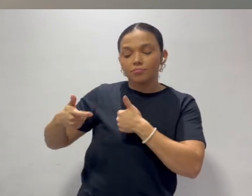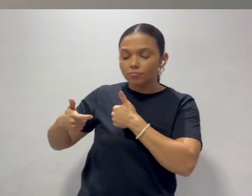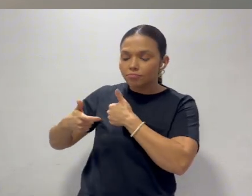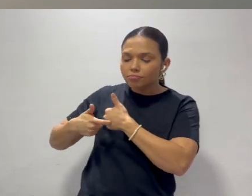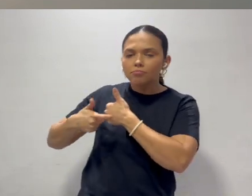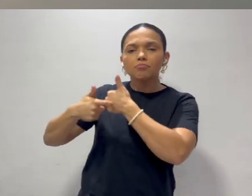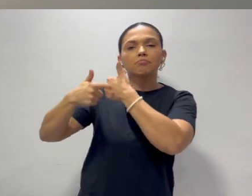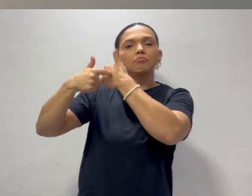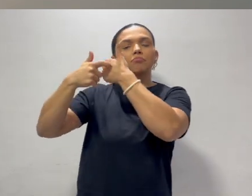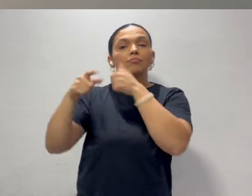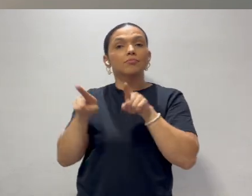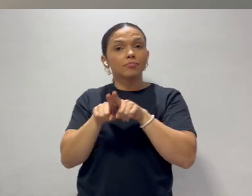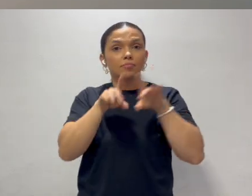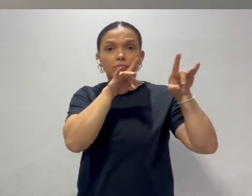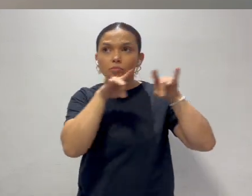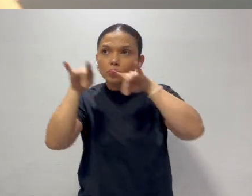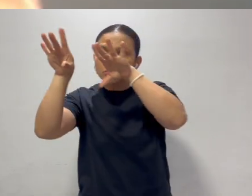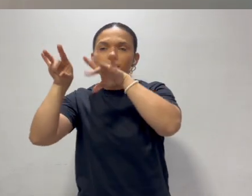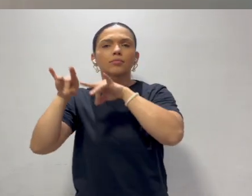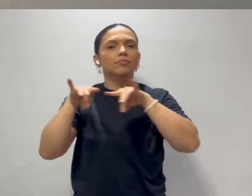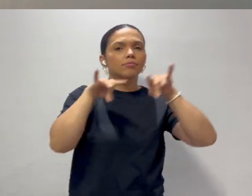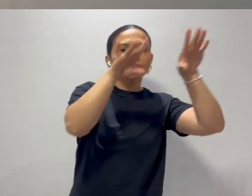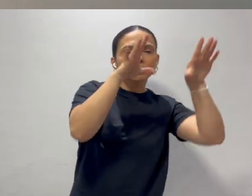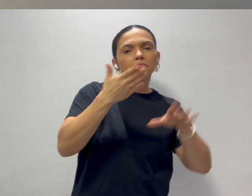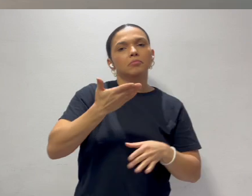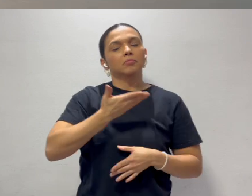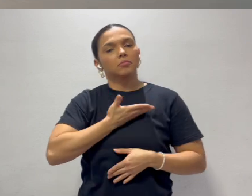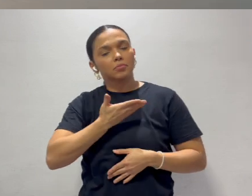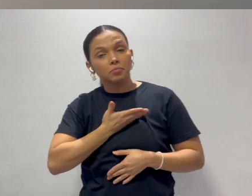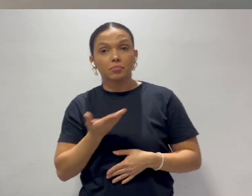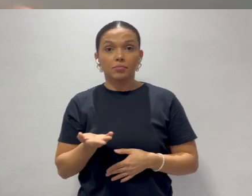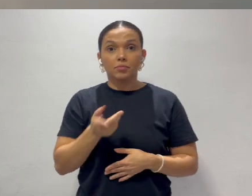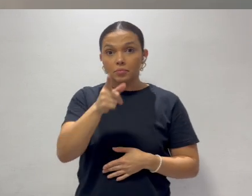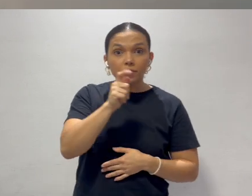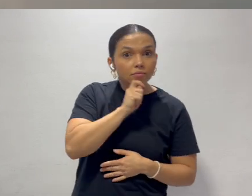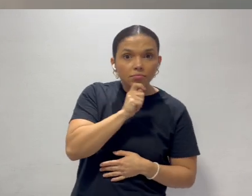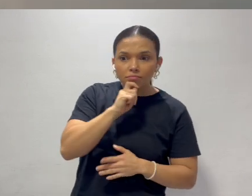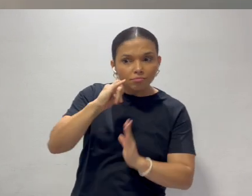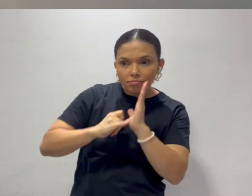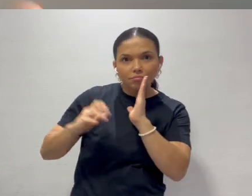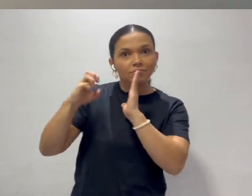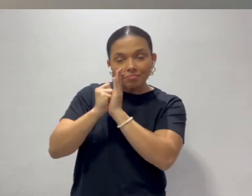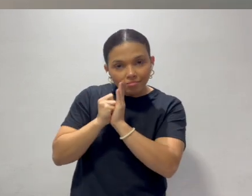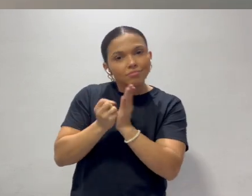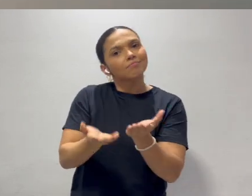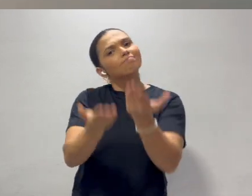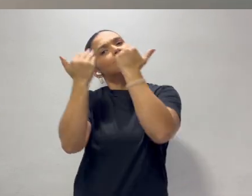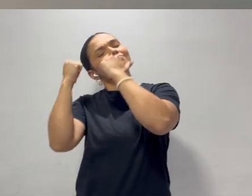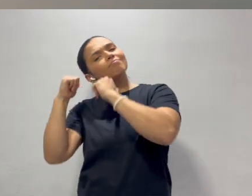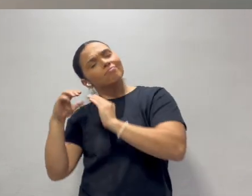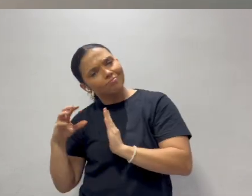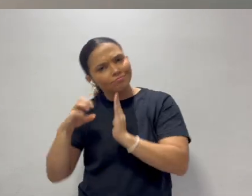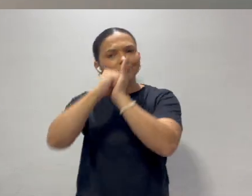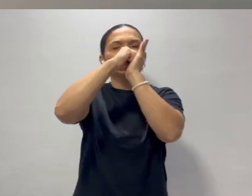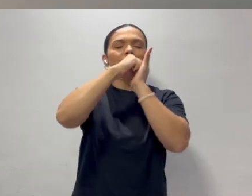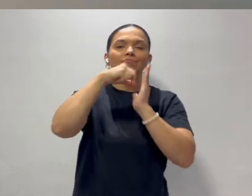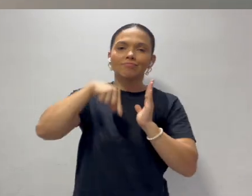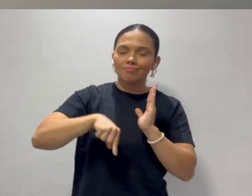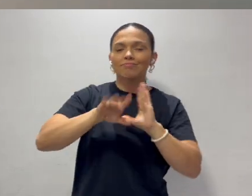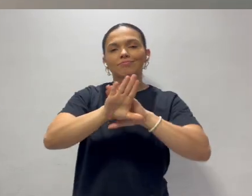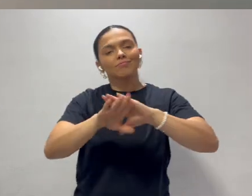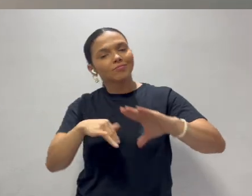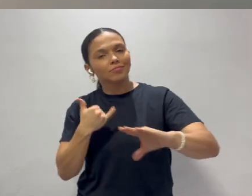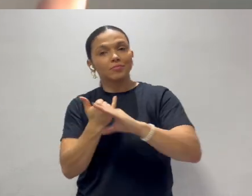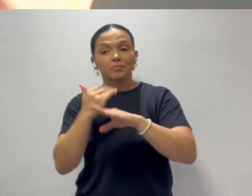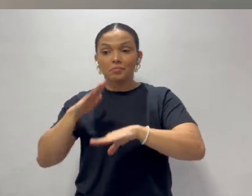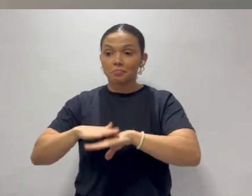o like, deixe o joinha, compartilhe essa transmissão. Se você não tiver inscrito, se inscreva no nosso canal. Estamos